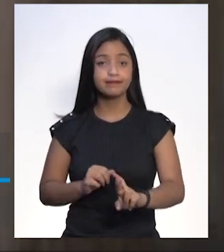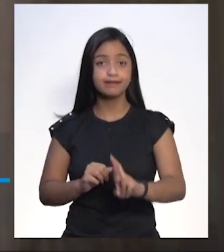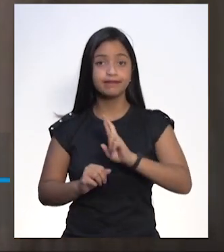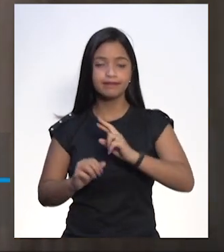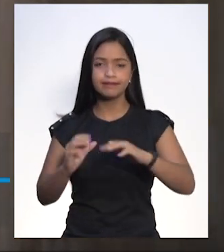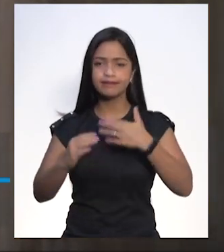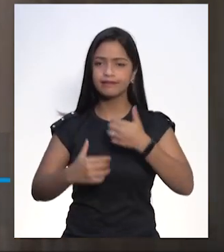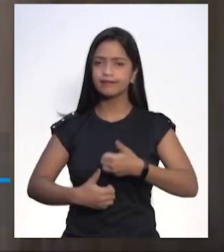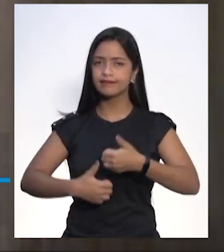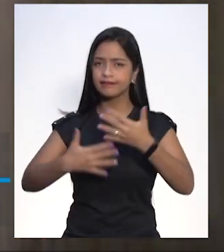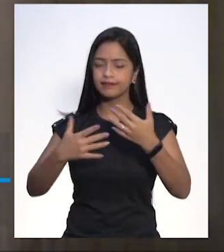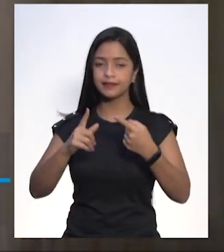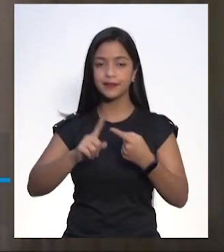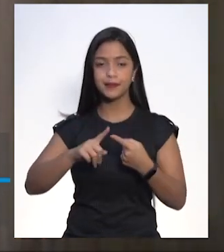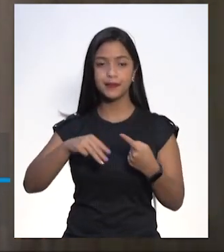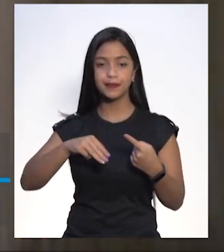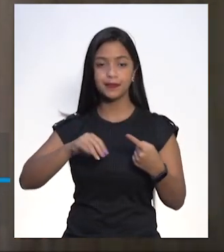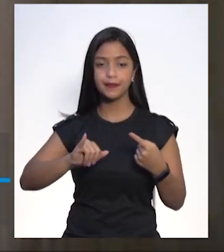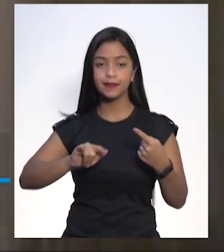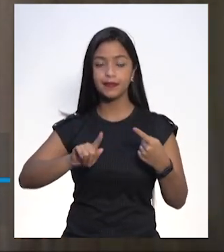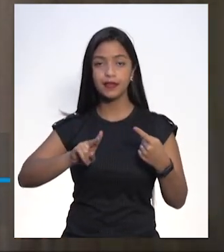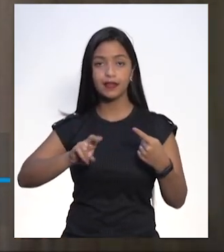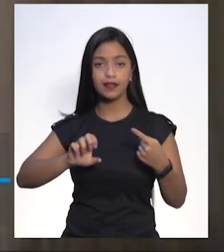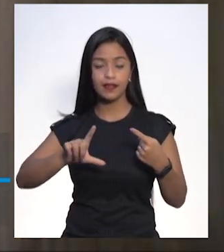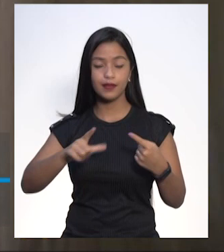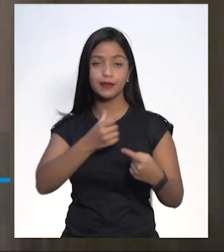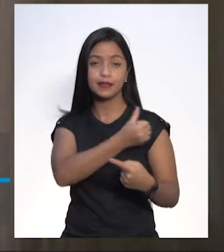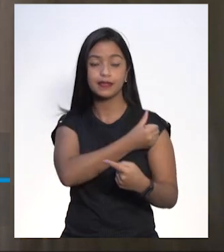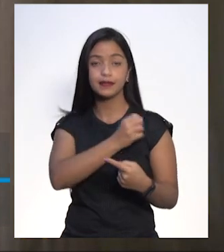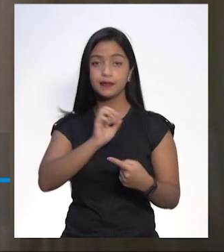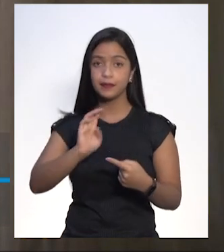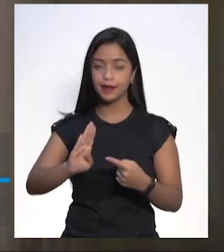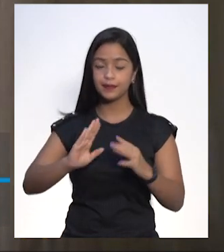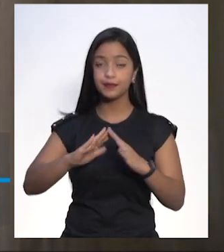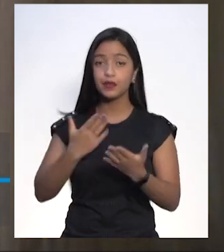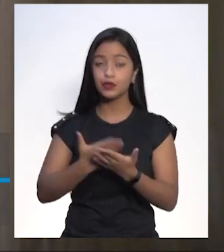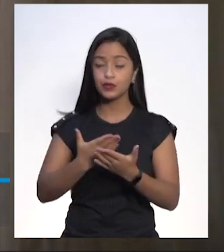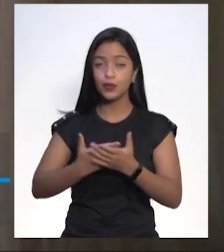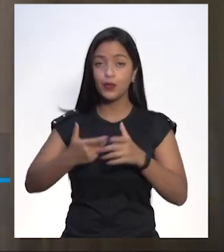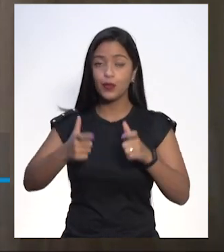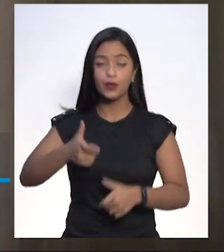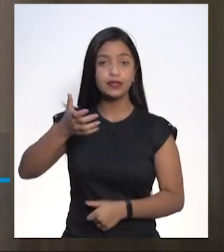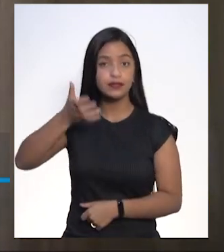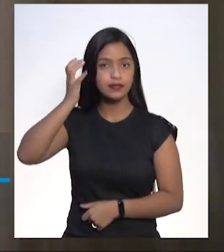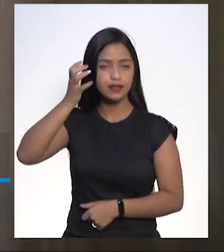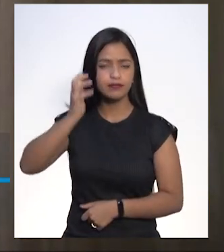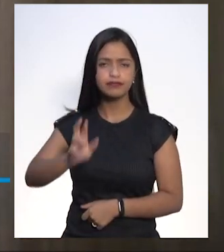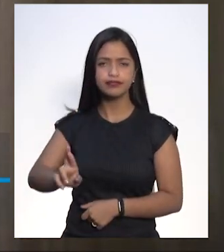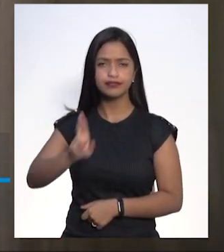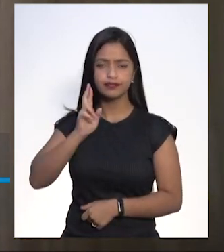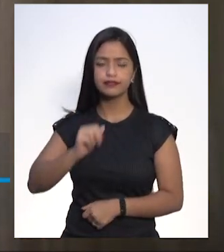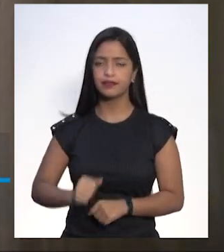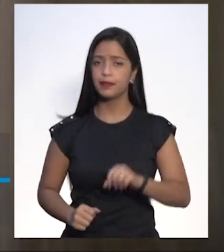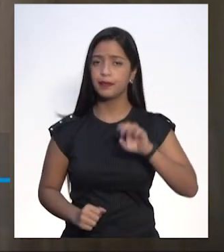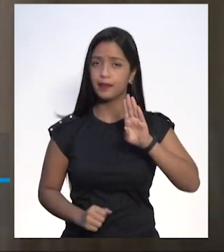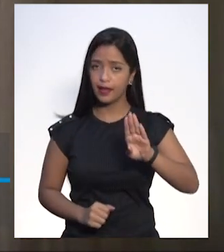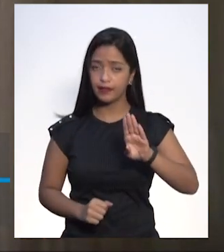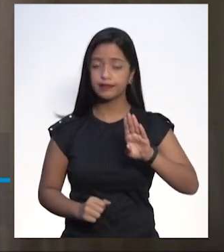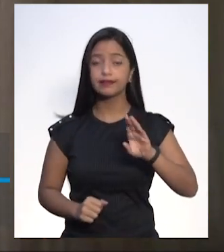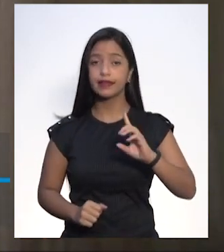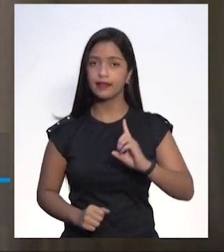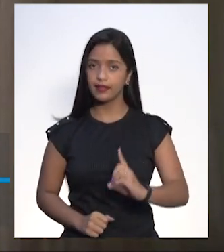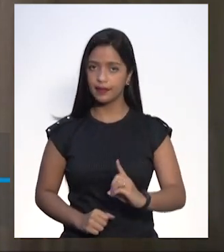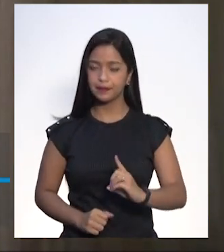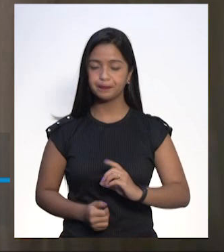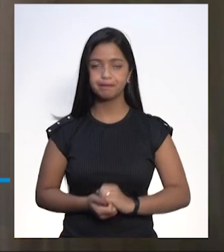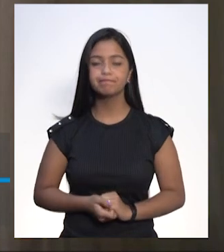Respostas. O Miguel, do 6º B, da Escola Nadir Lessa, em Santo André. Ele disse que é a B e D. Opa,